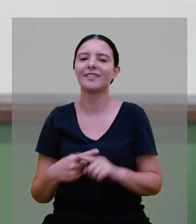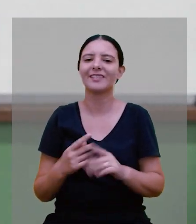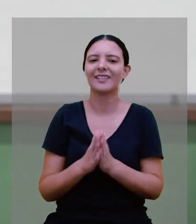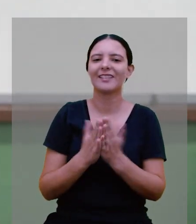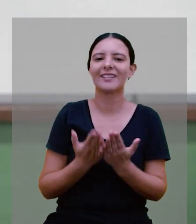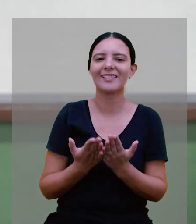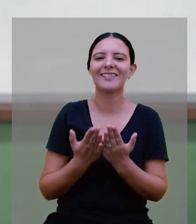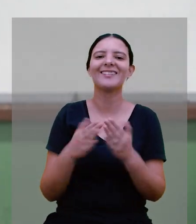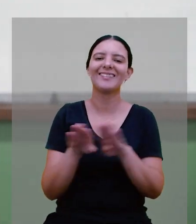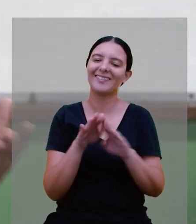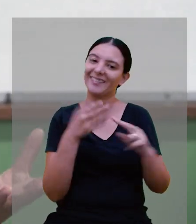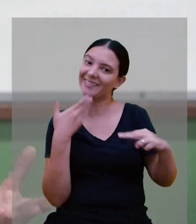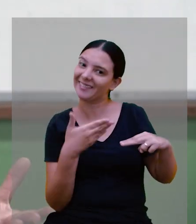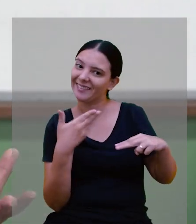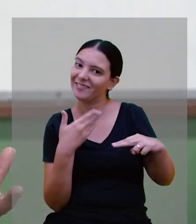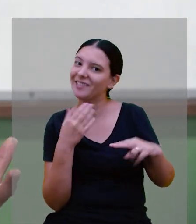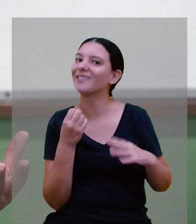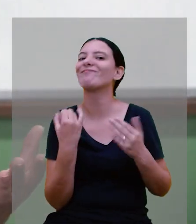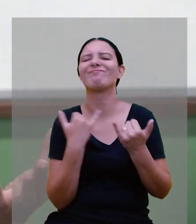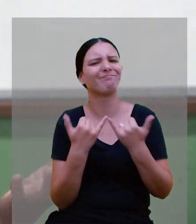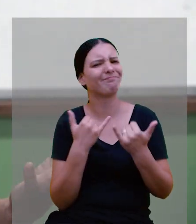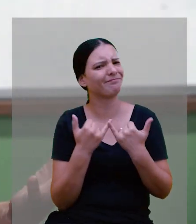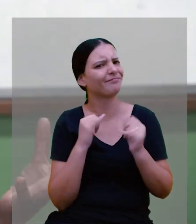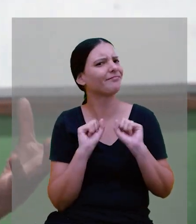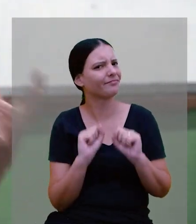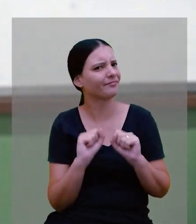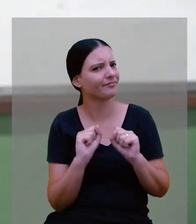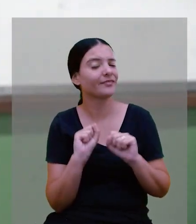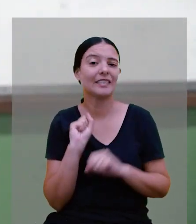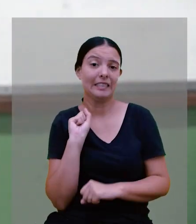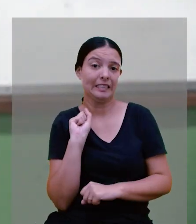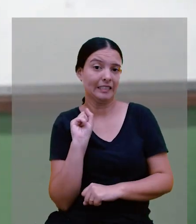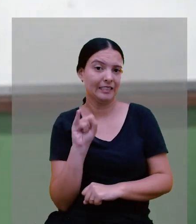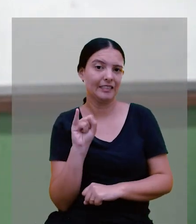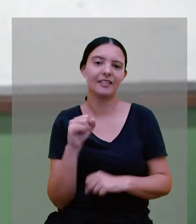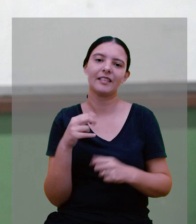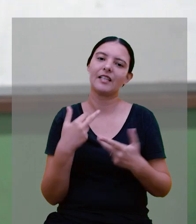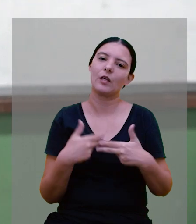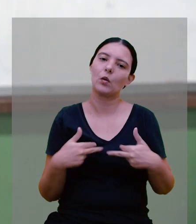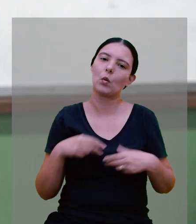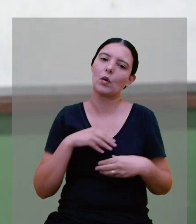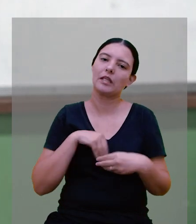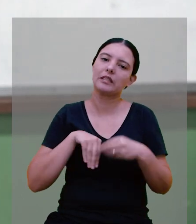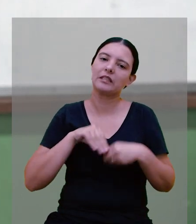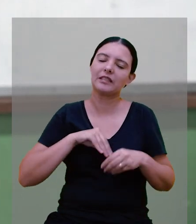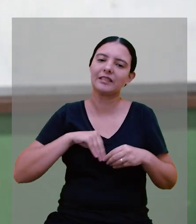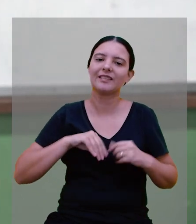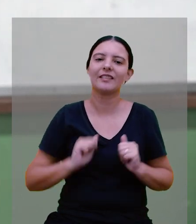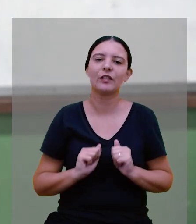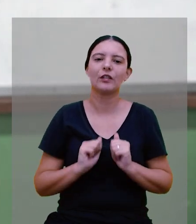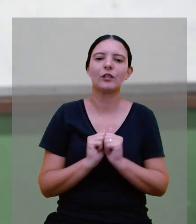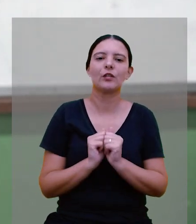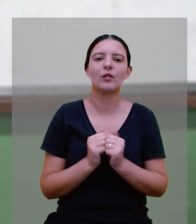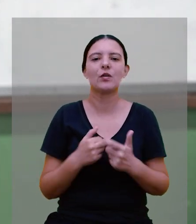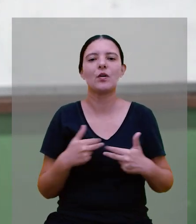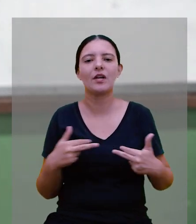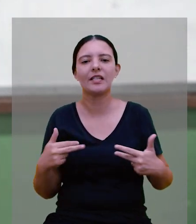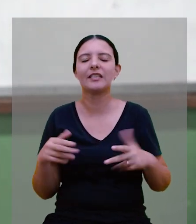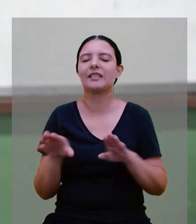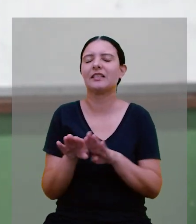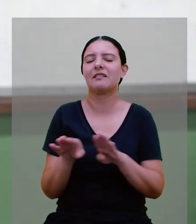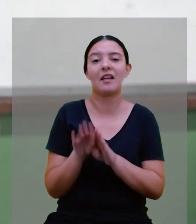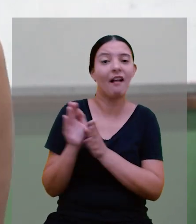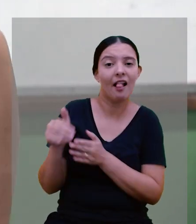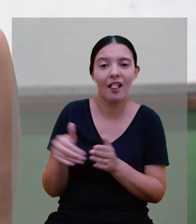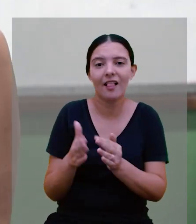e um consultório de terapia podem ser muito parecidos. Se eles mexerem em alguma coisa dentro da gente, juntar alguma coisa dentro da gente, achar